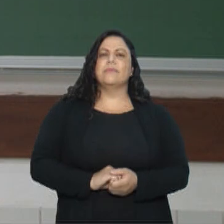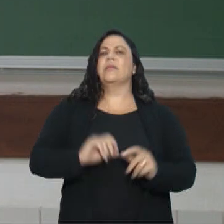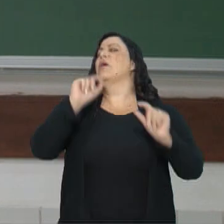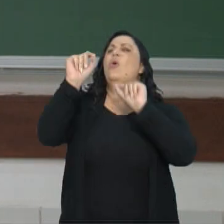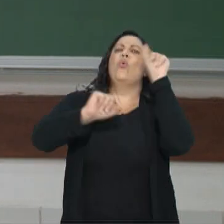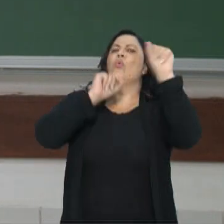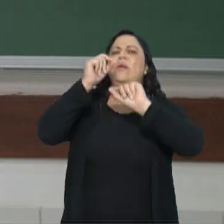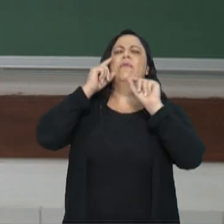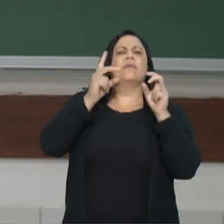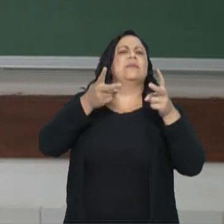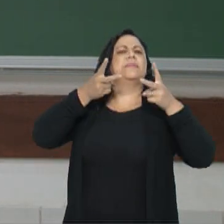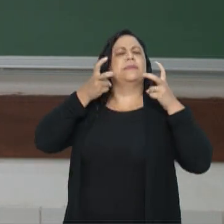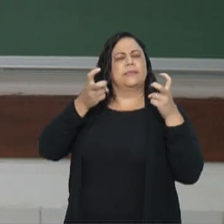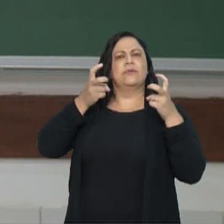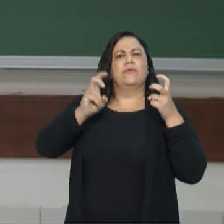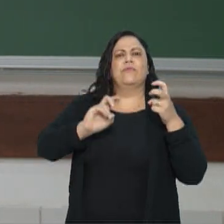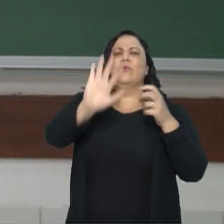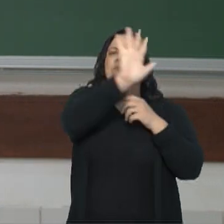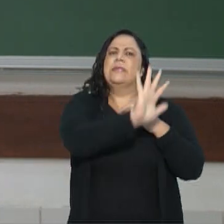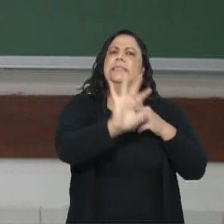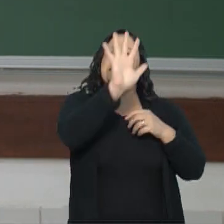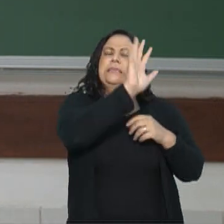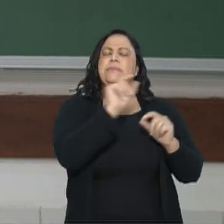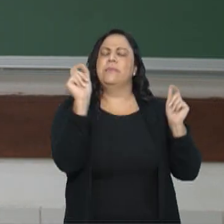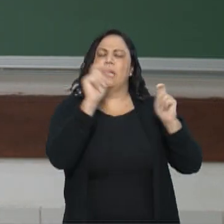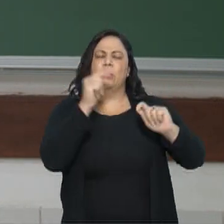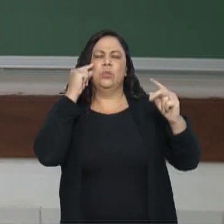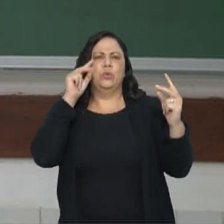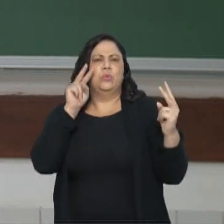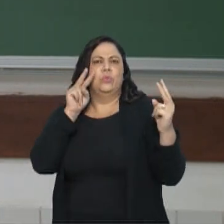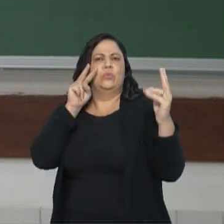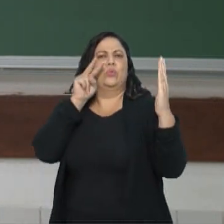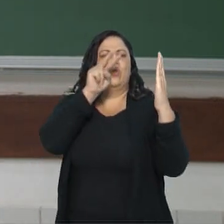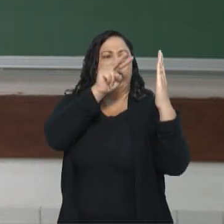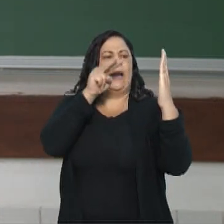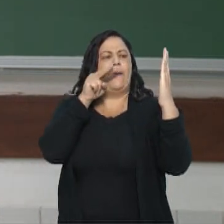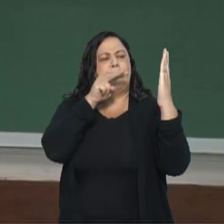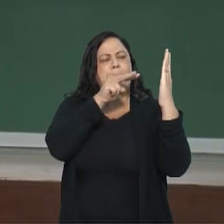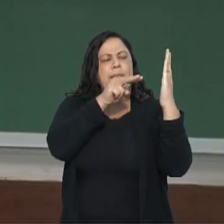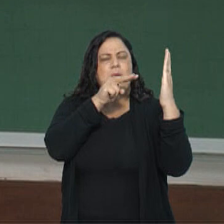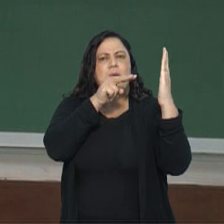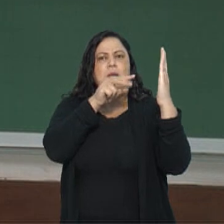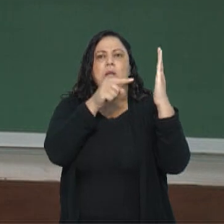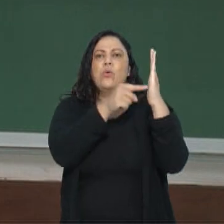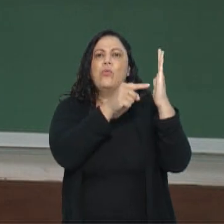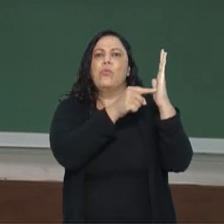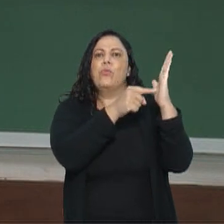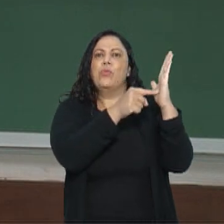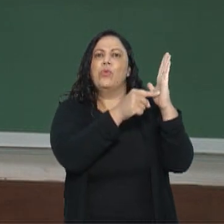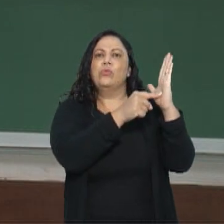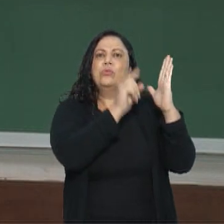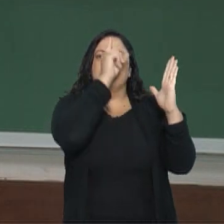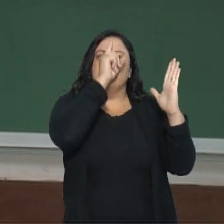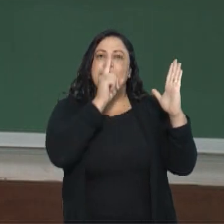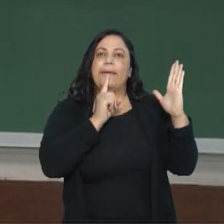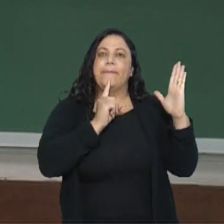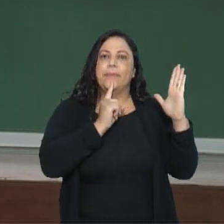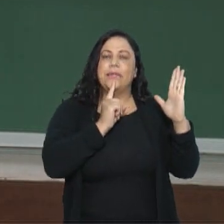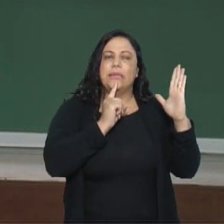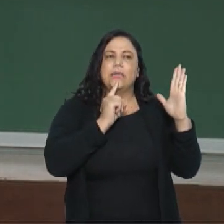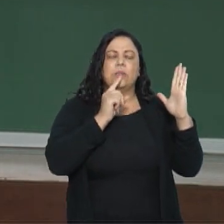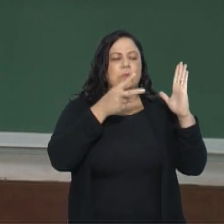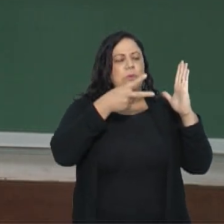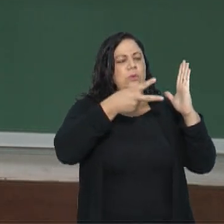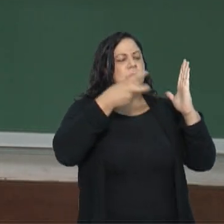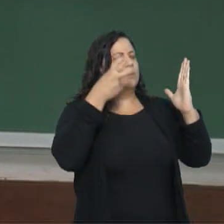que você reparou nessa imagem? Você ficou com o olhar fixo lá no pontinho amarelo do centro da imagem? Se você ficar reparando, que nem eu agora,